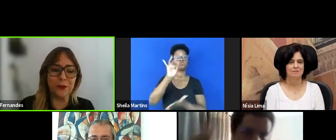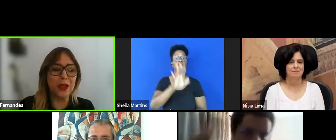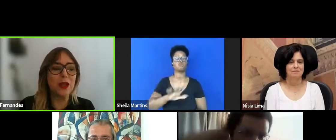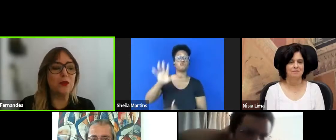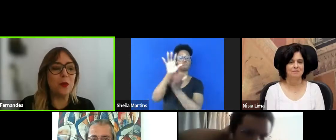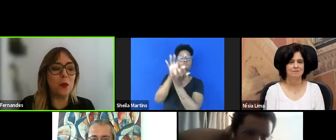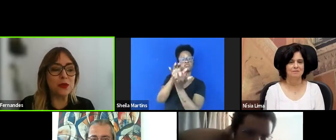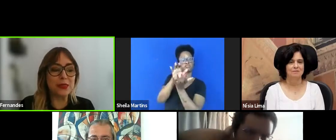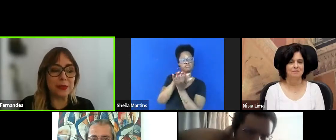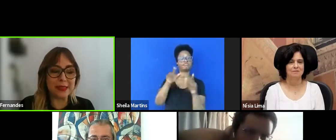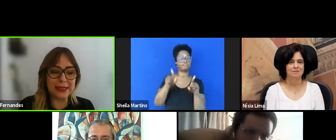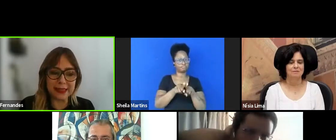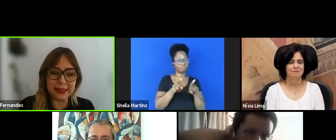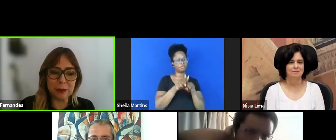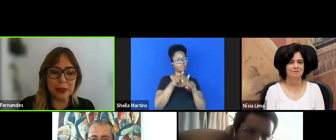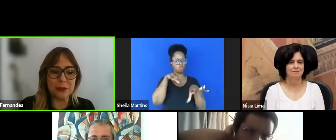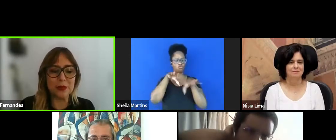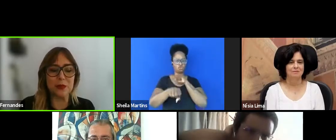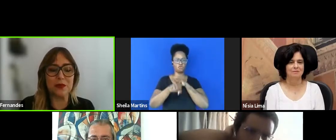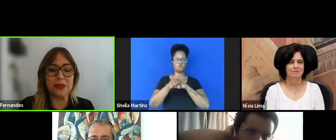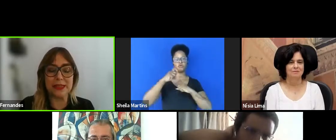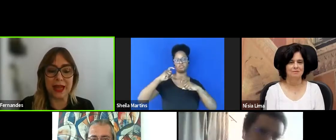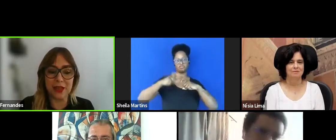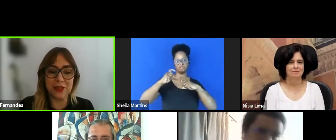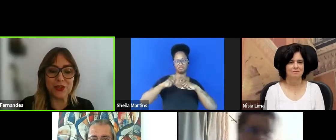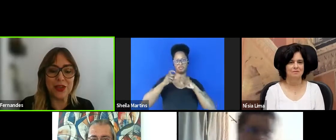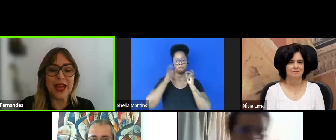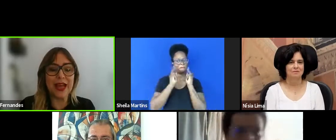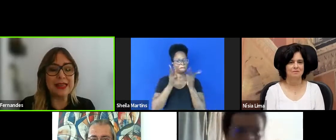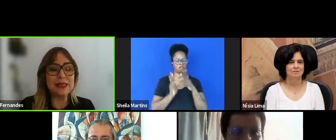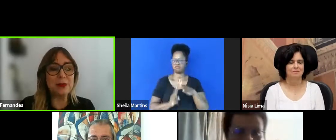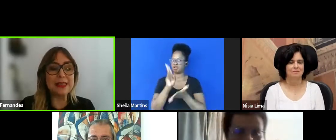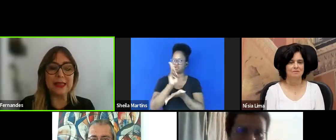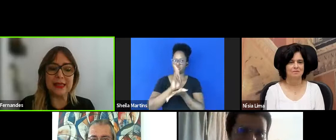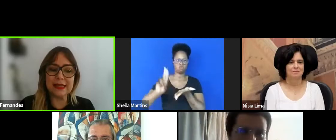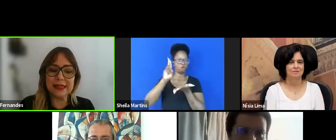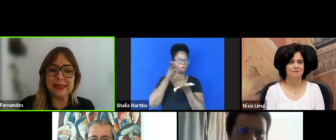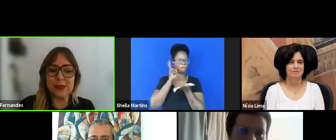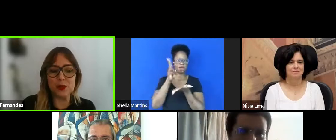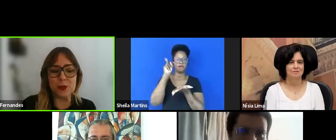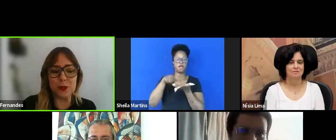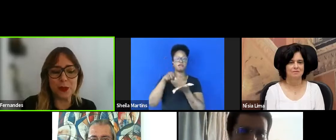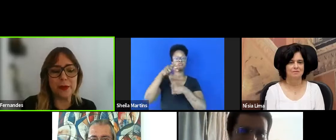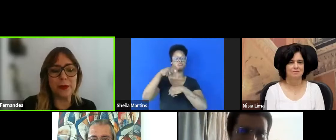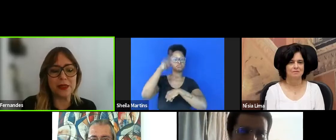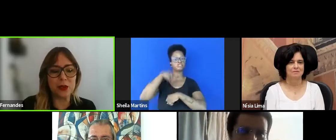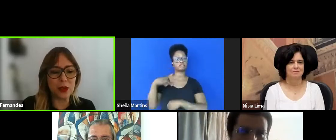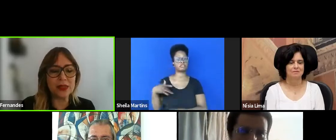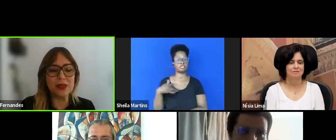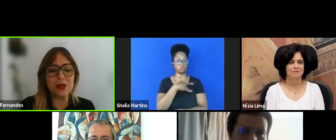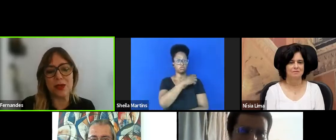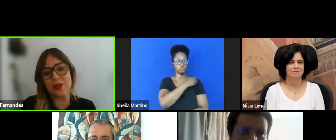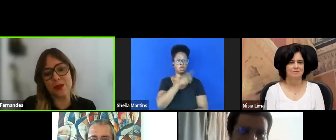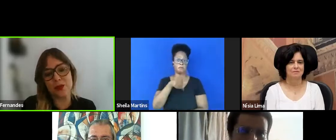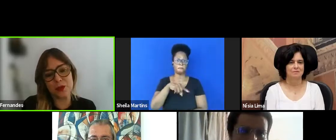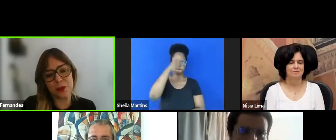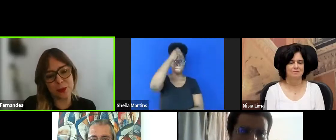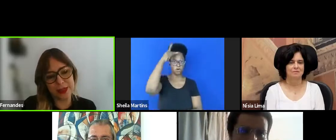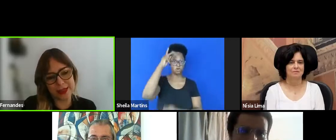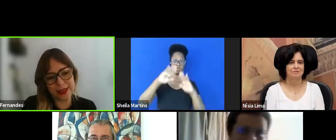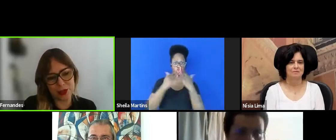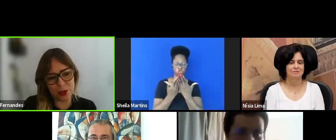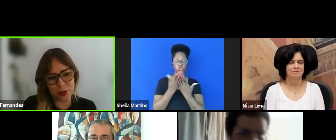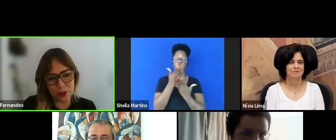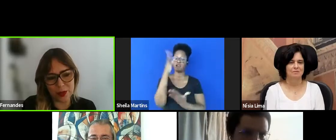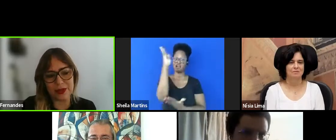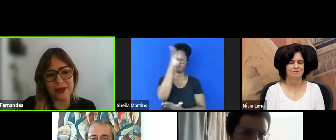Pernambuco. Formou-se em medicina pela mesma universidade, é especialista em saúde pública pela Escola Nacional de Saúde